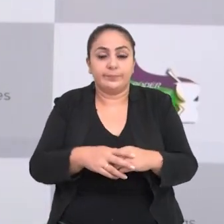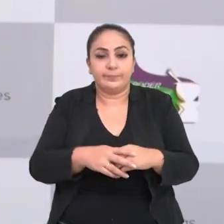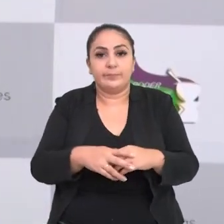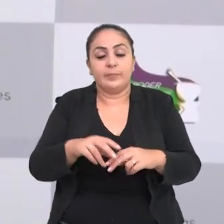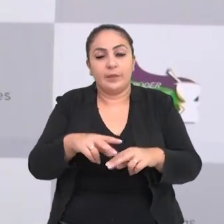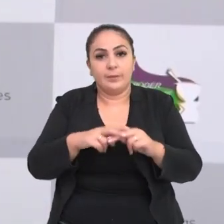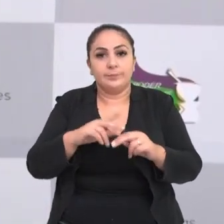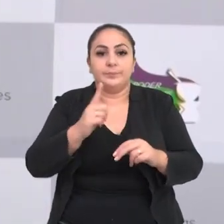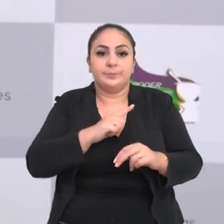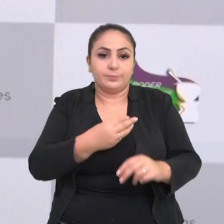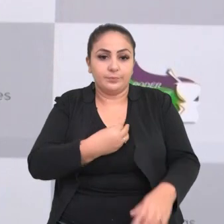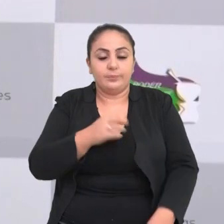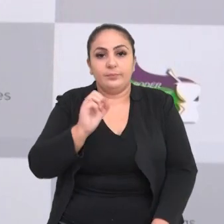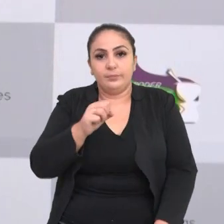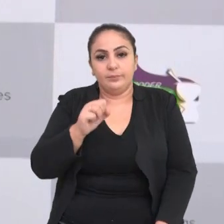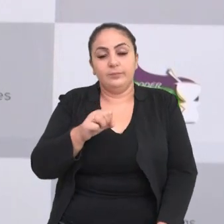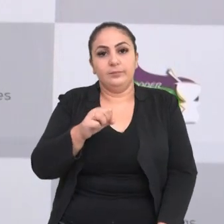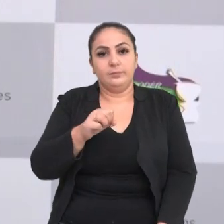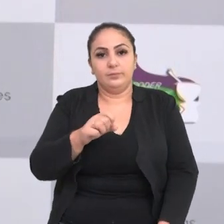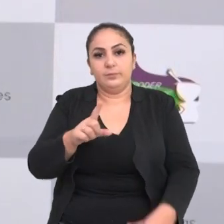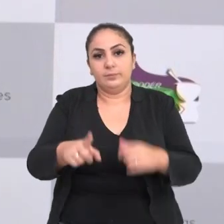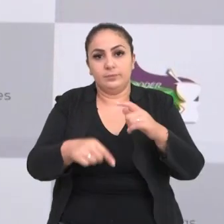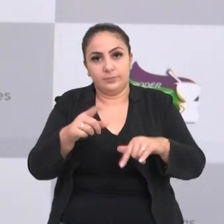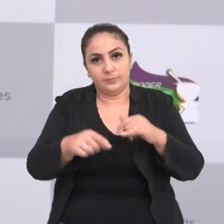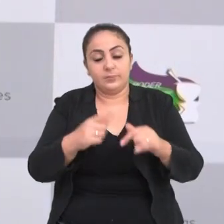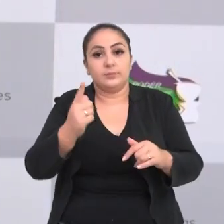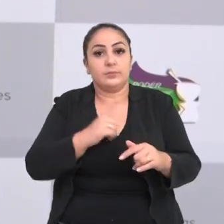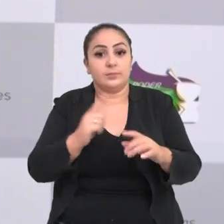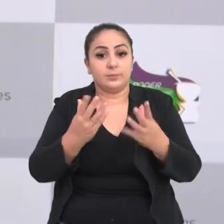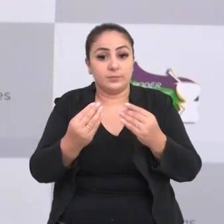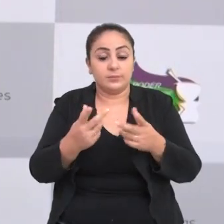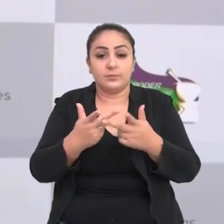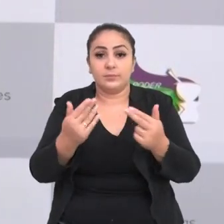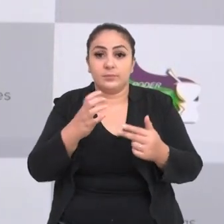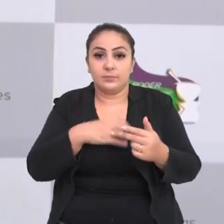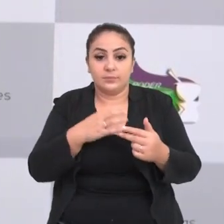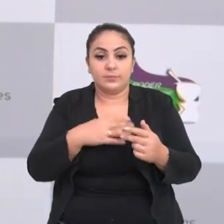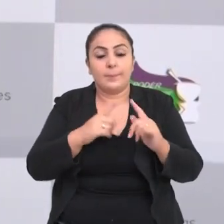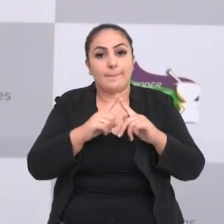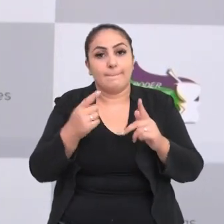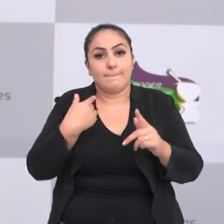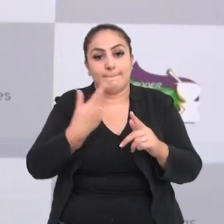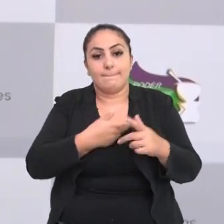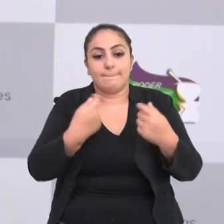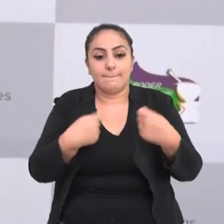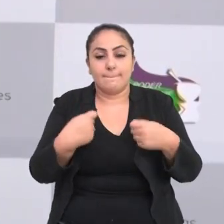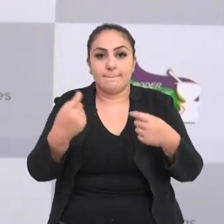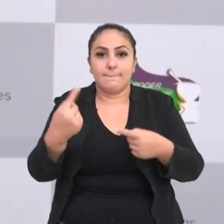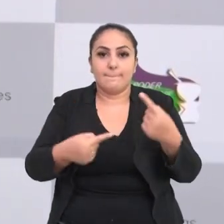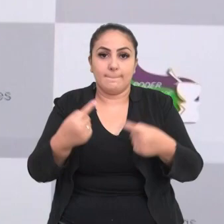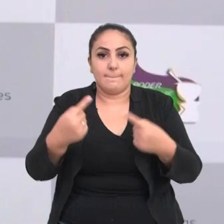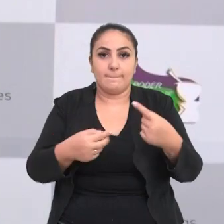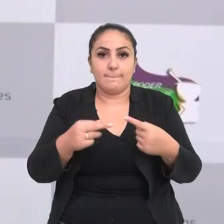Então, existem alternativas, existem muitas formas, nós precisamos